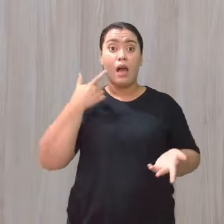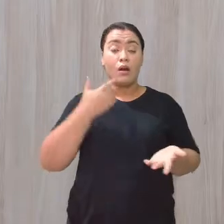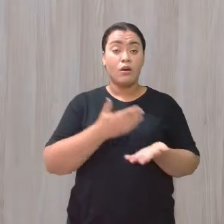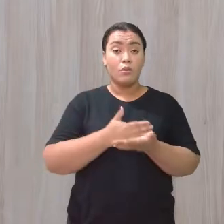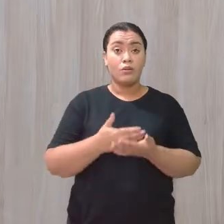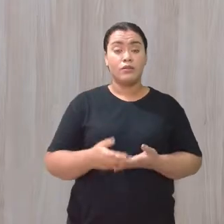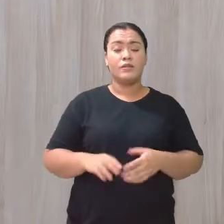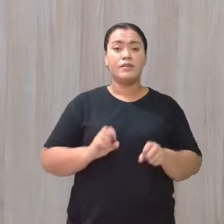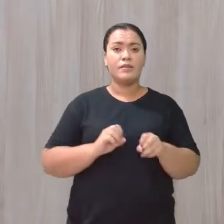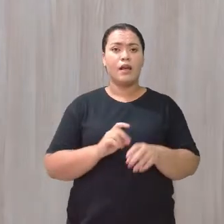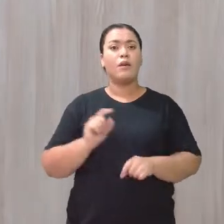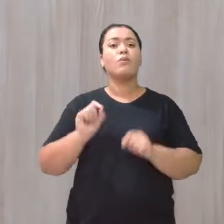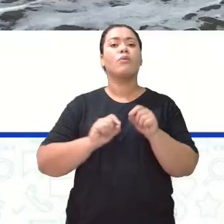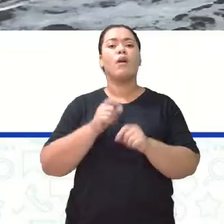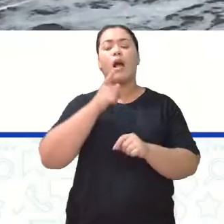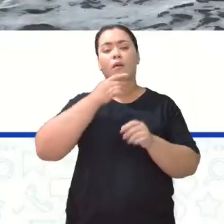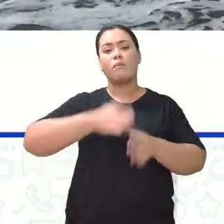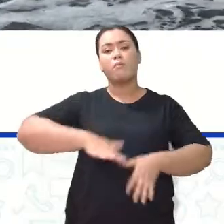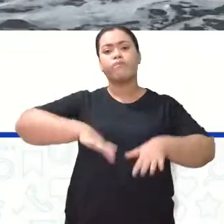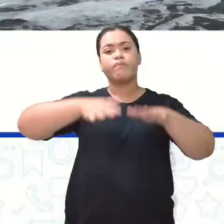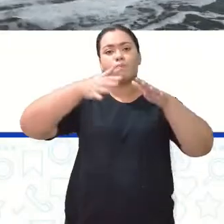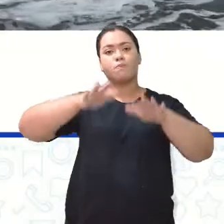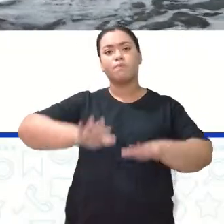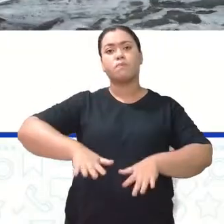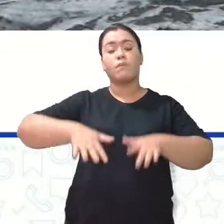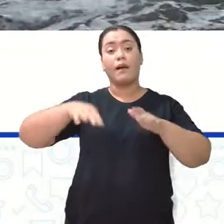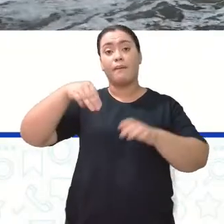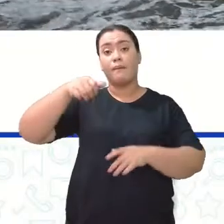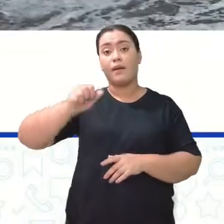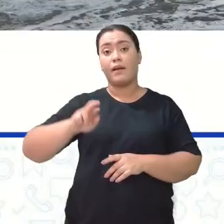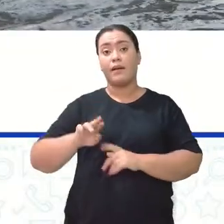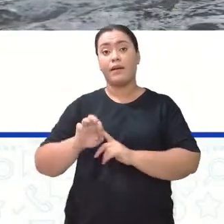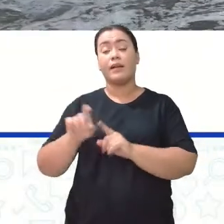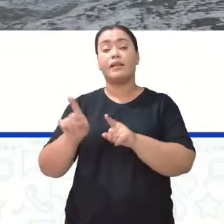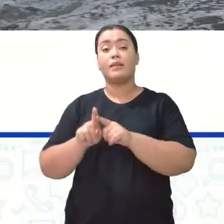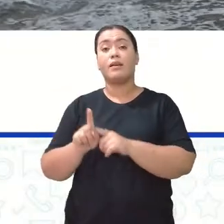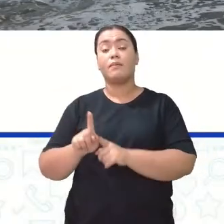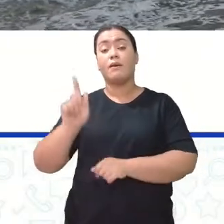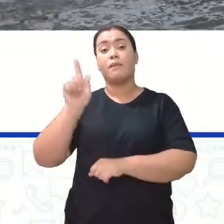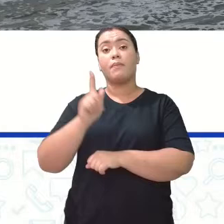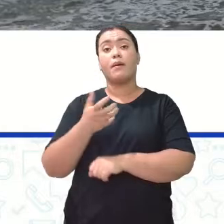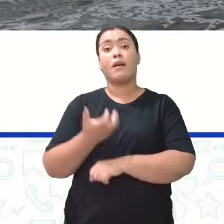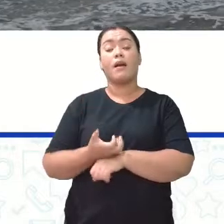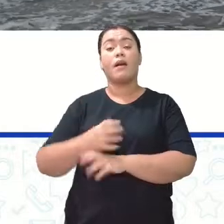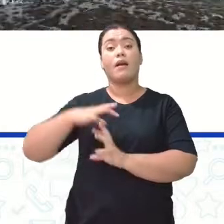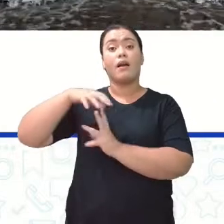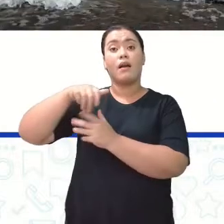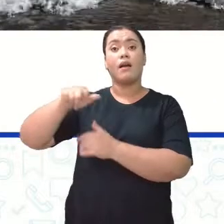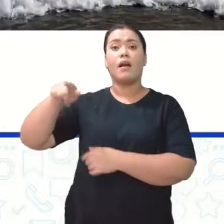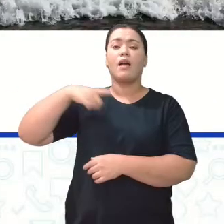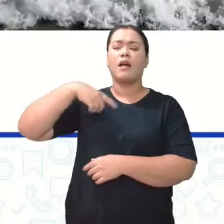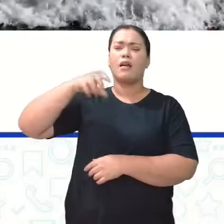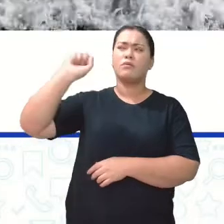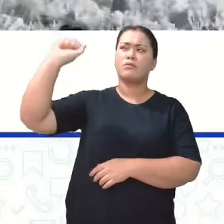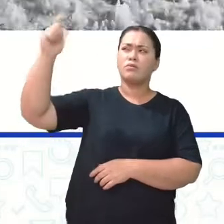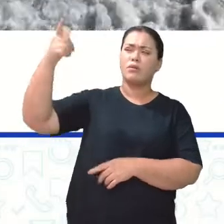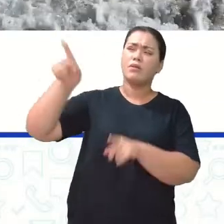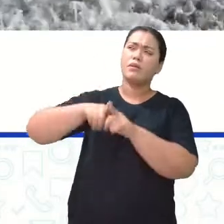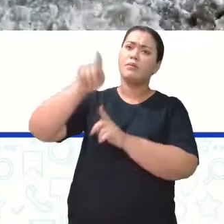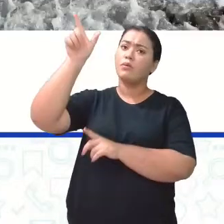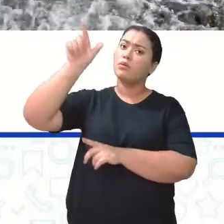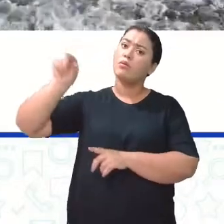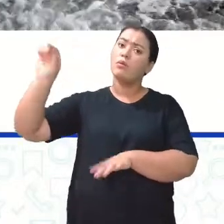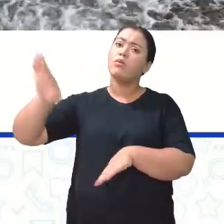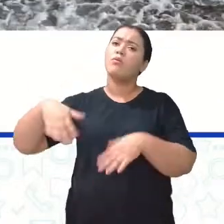nossa aula, né? Formação das marés, a atração gravitacional da Lua e do Sol. Nós vamos ver que influência tem a Lua